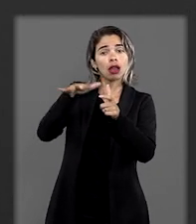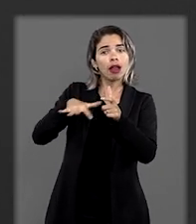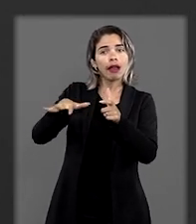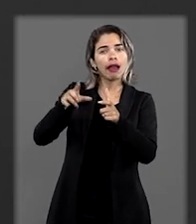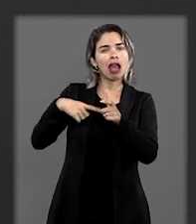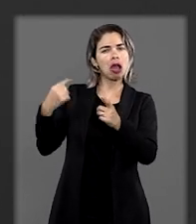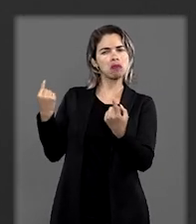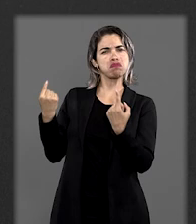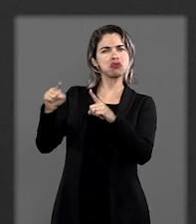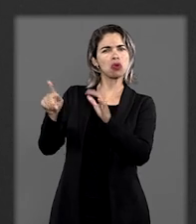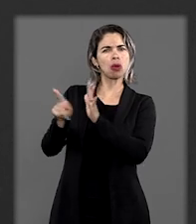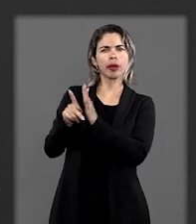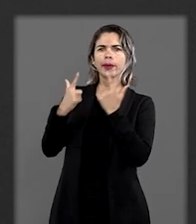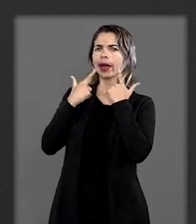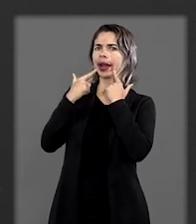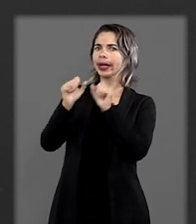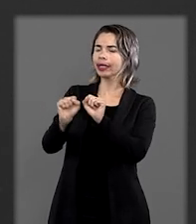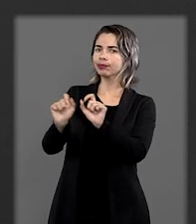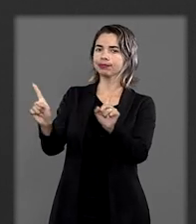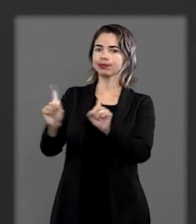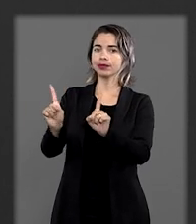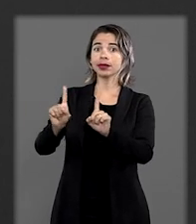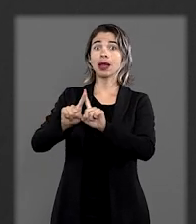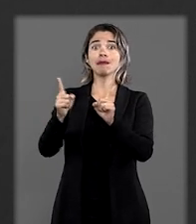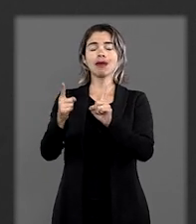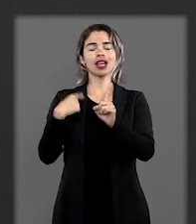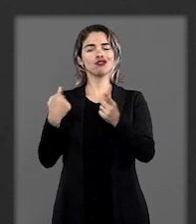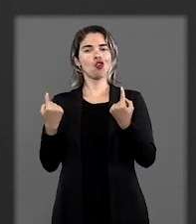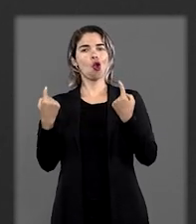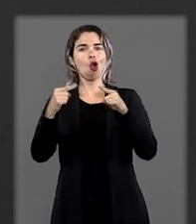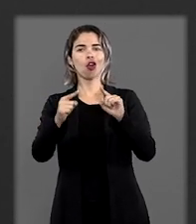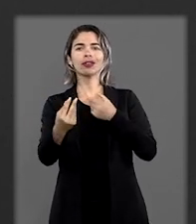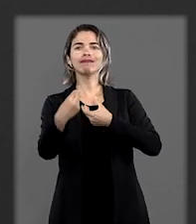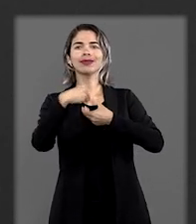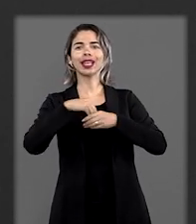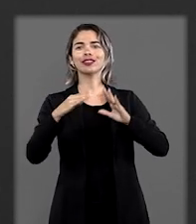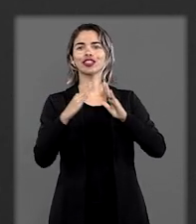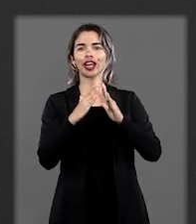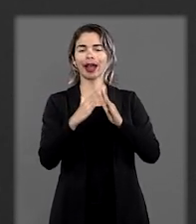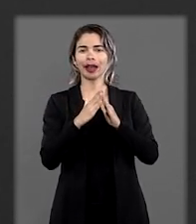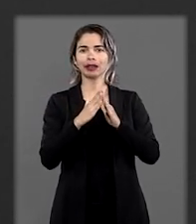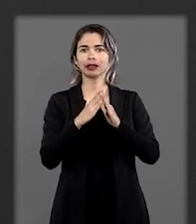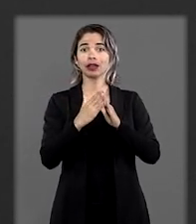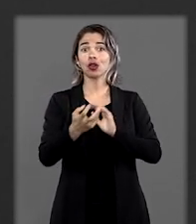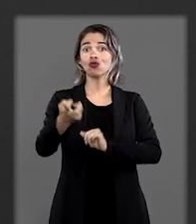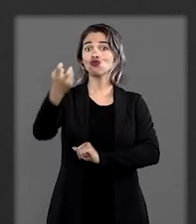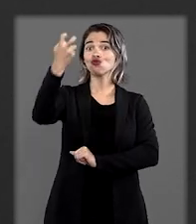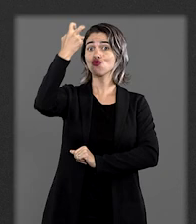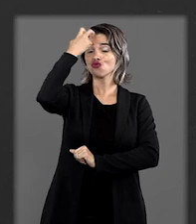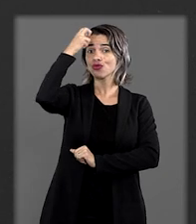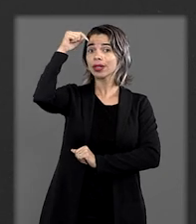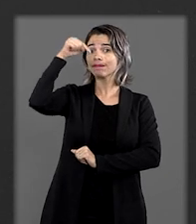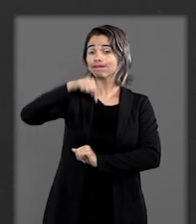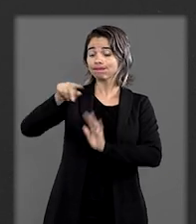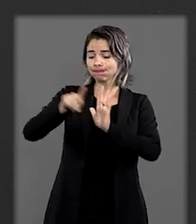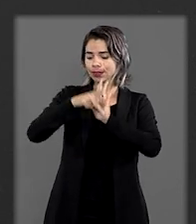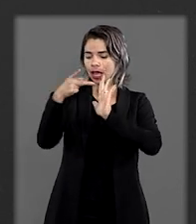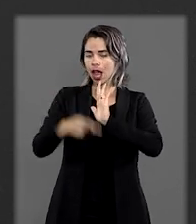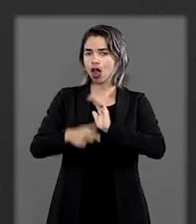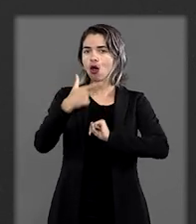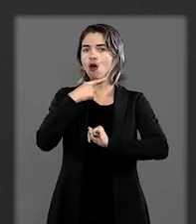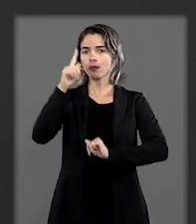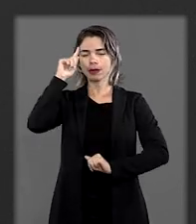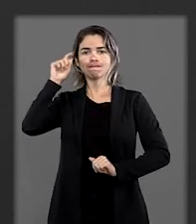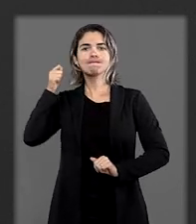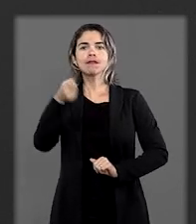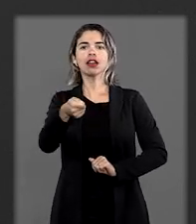é ataques da rua, e sim ataques domiciliares mesmo. A nossa cultura, uma cultura patriarcal,